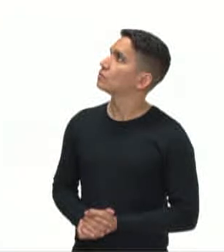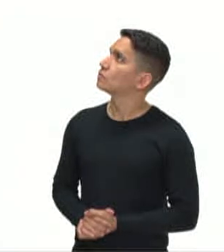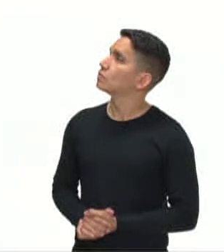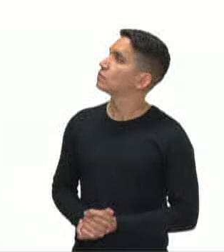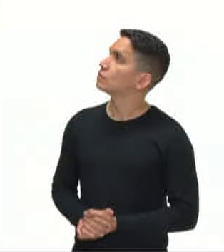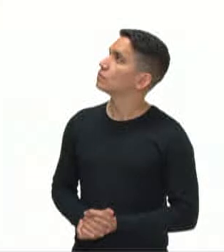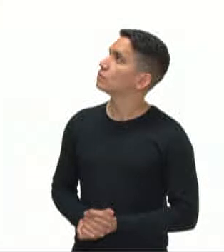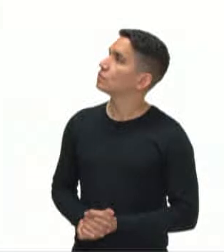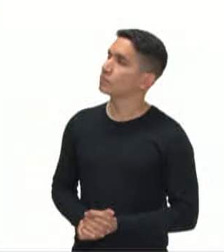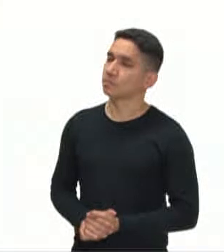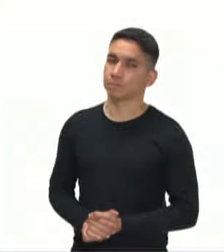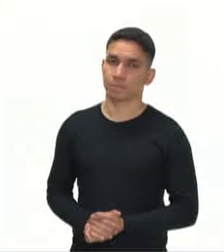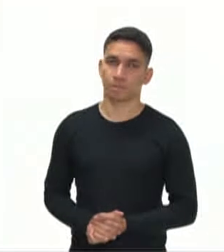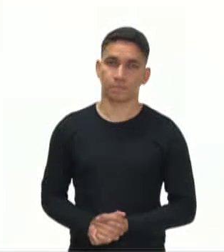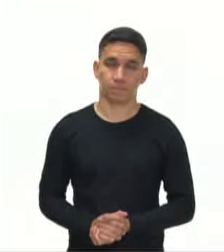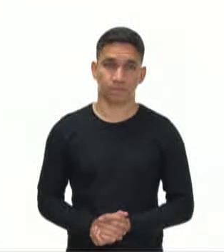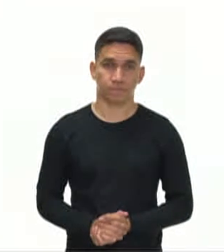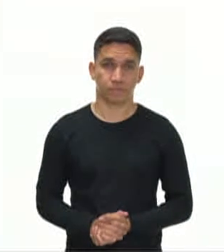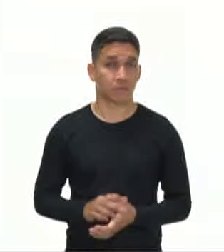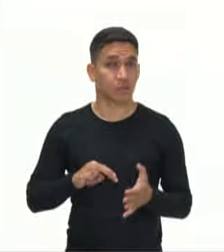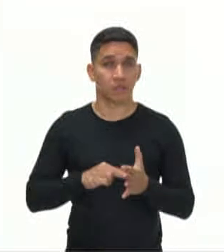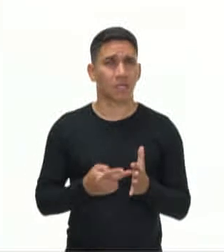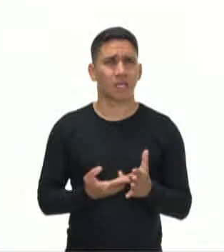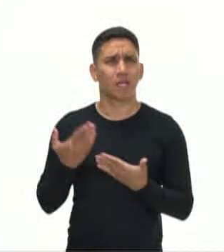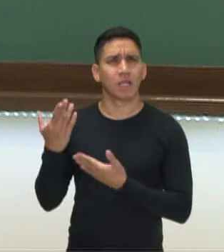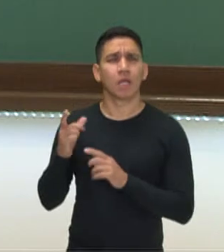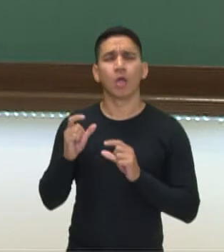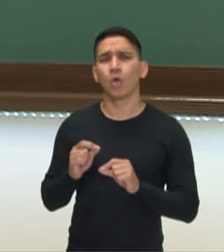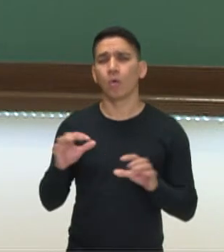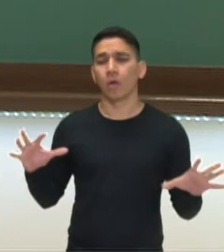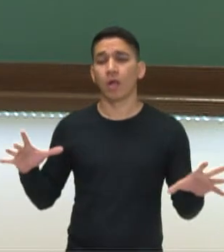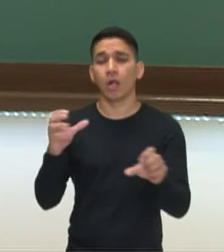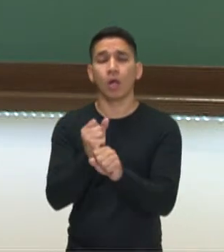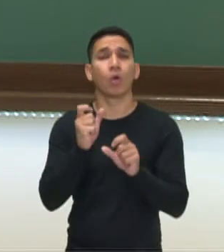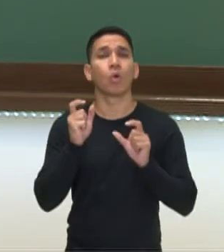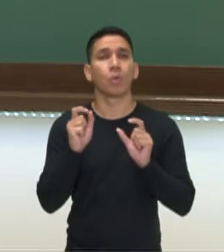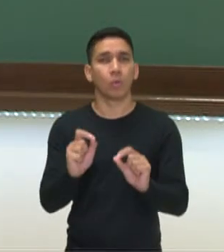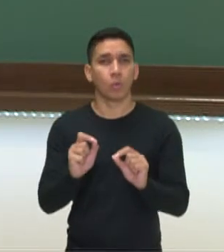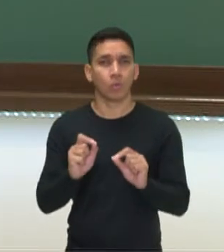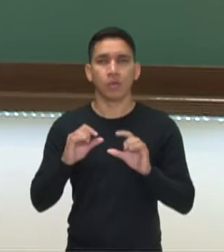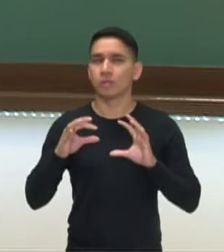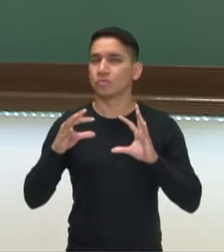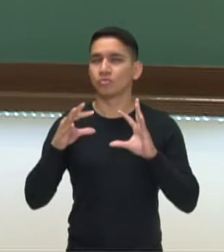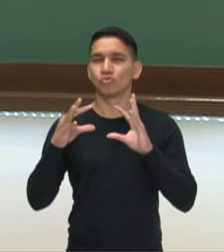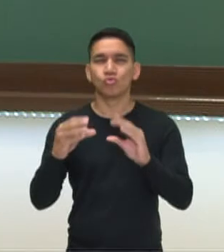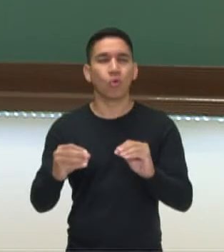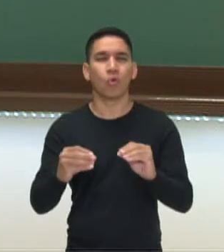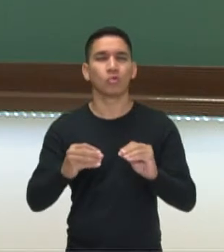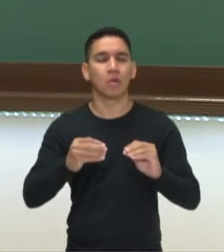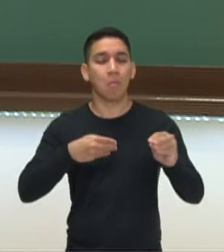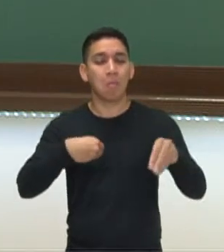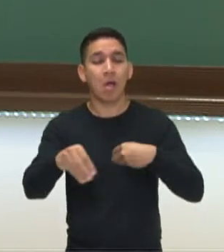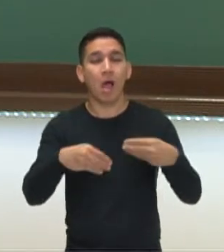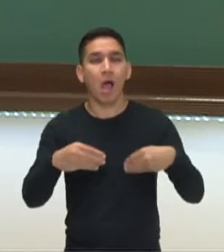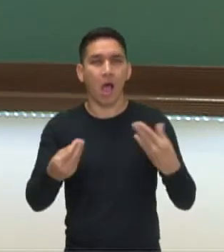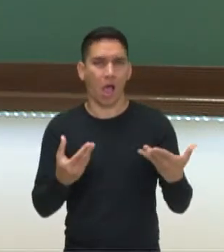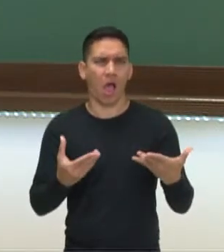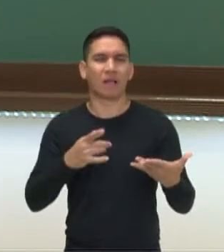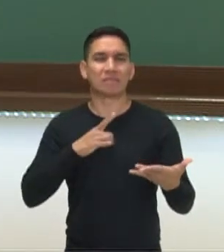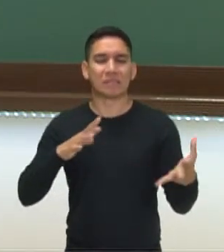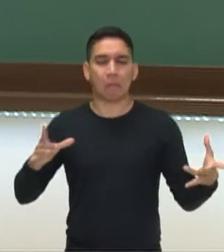Ministério do Meio Ambiente. Ou seja, o que se soma aí, né, de todo esse material plástico que